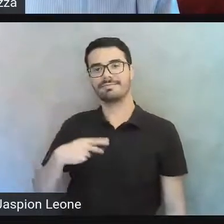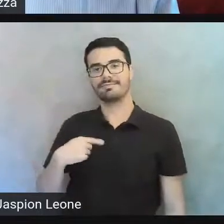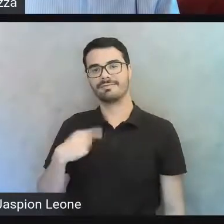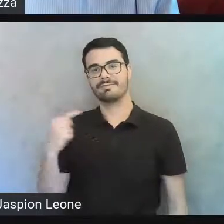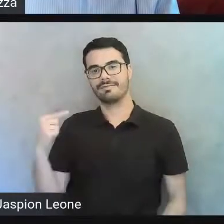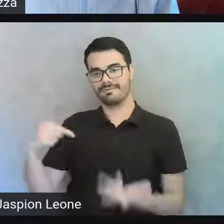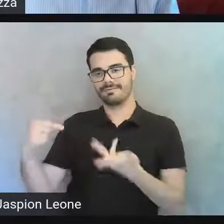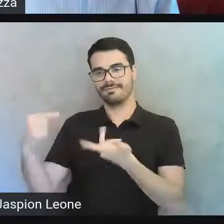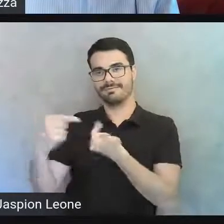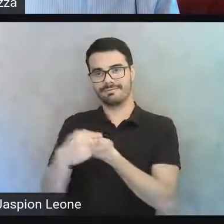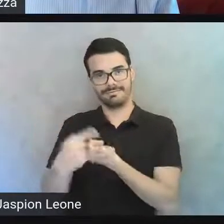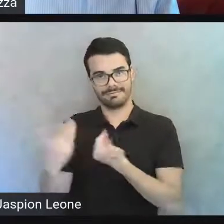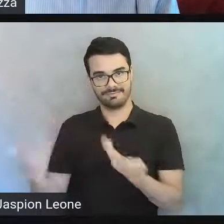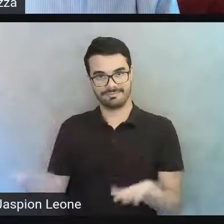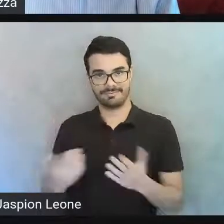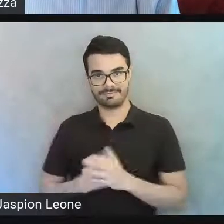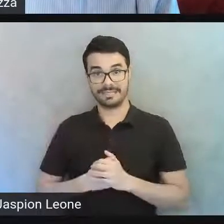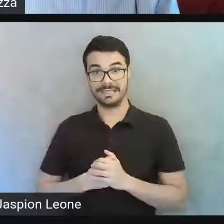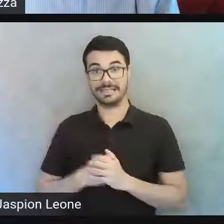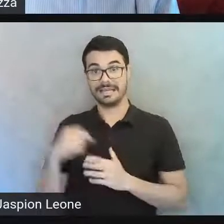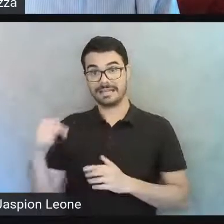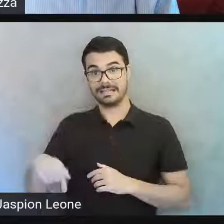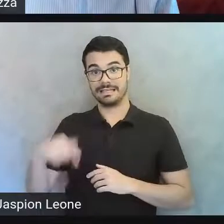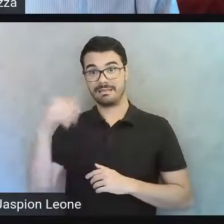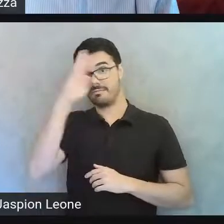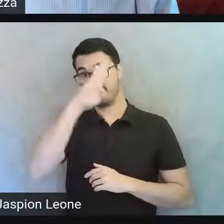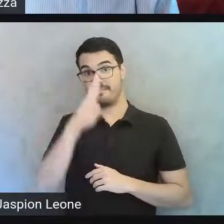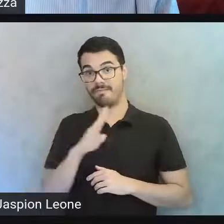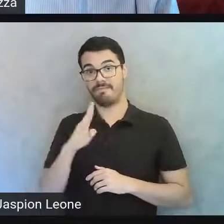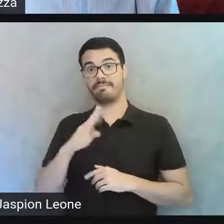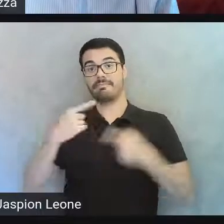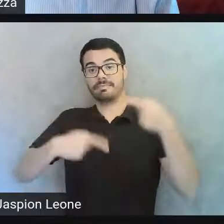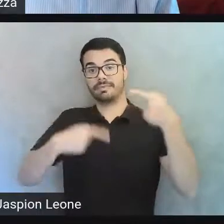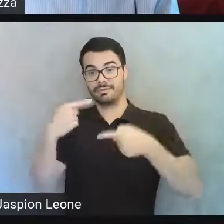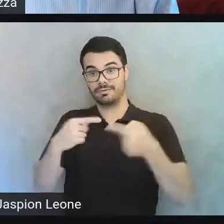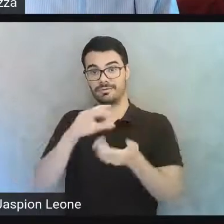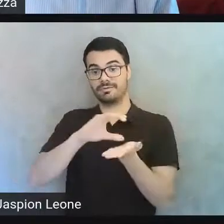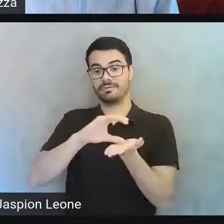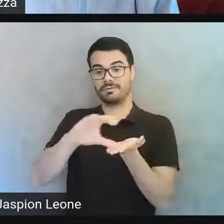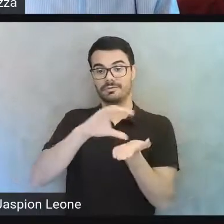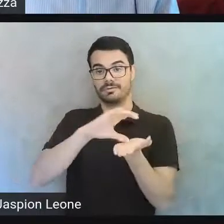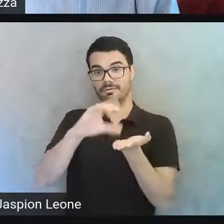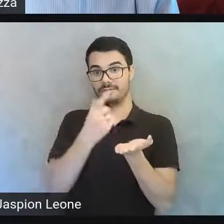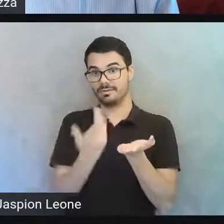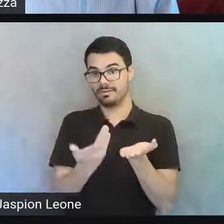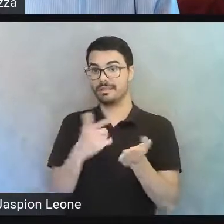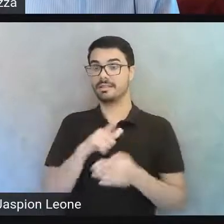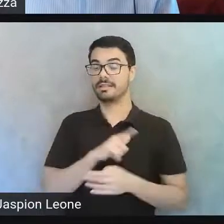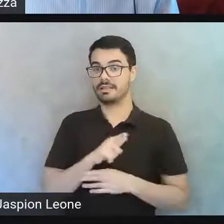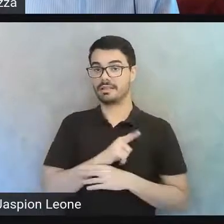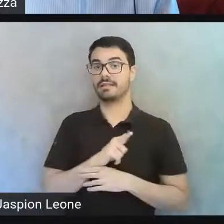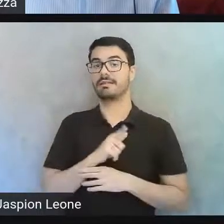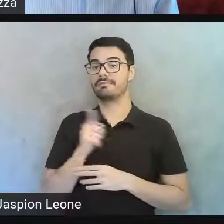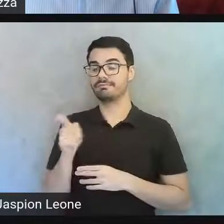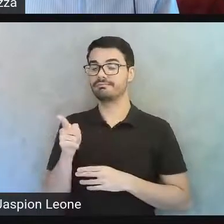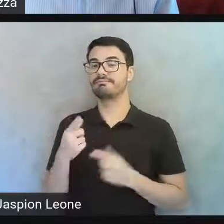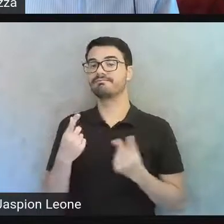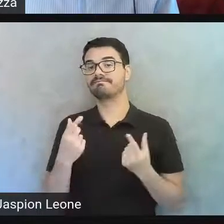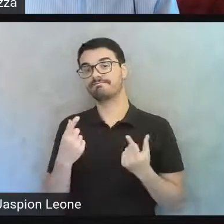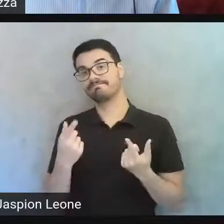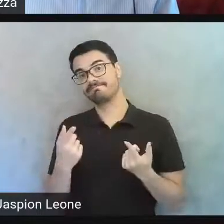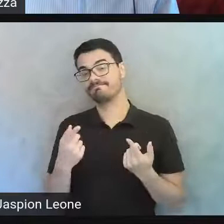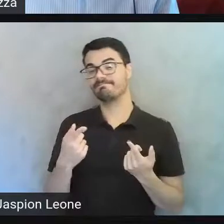sobre, né? No cenário brasileiro, dada a nossa discussão sobre financiamento, você tem um efeito peculiar adicional